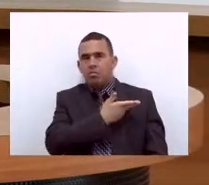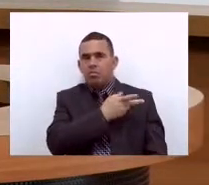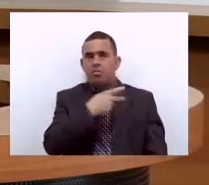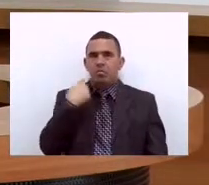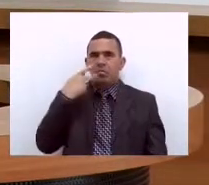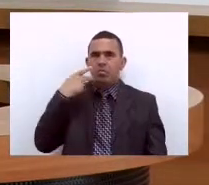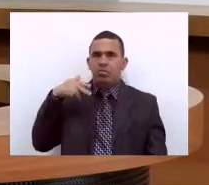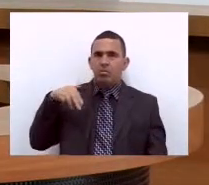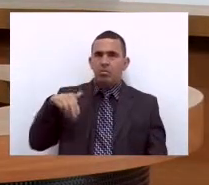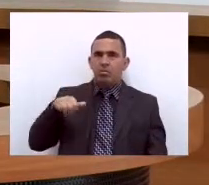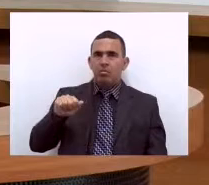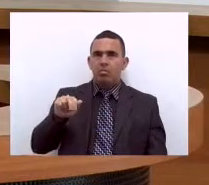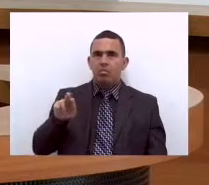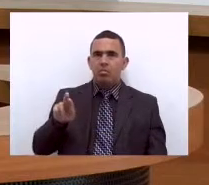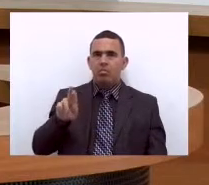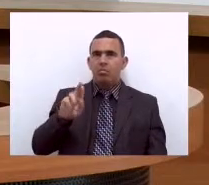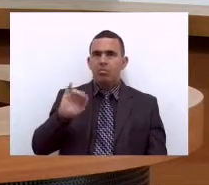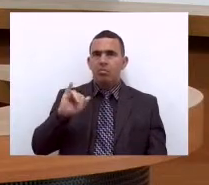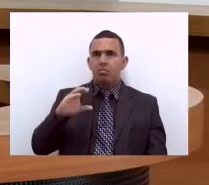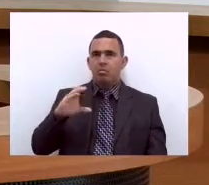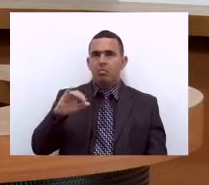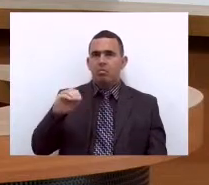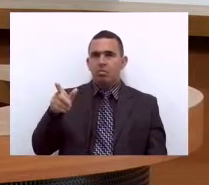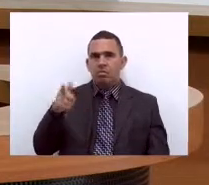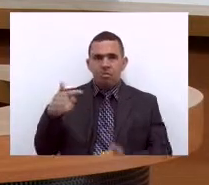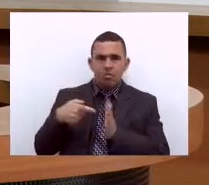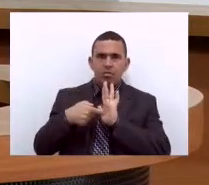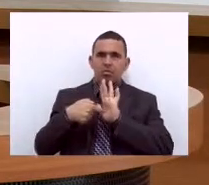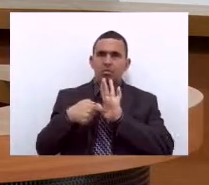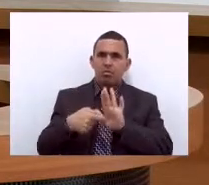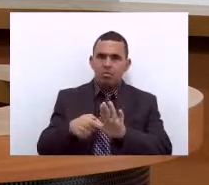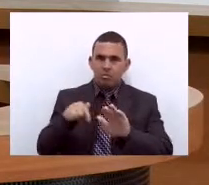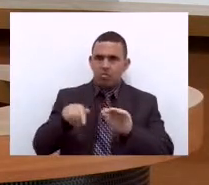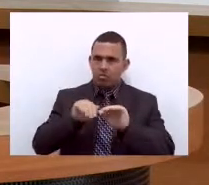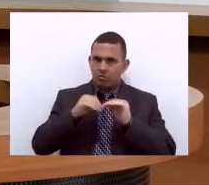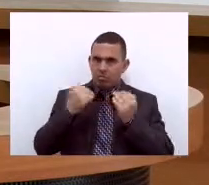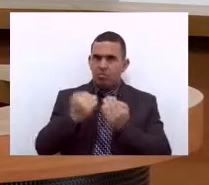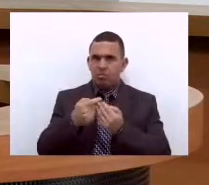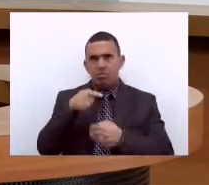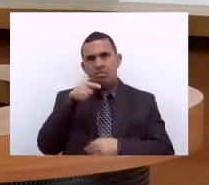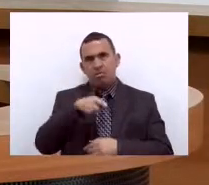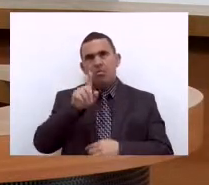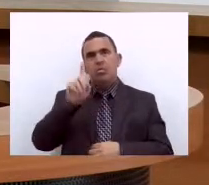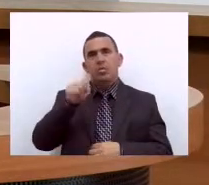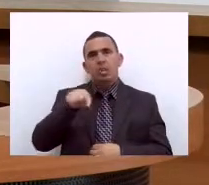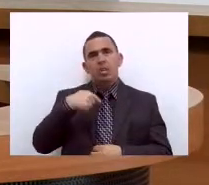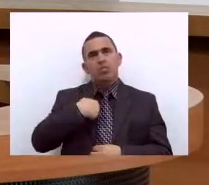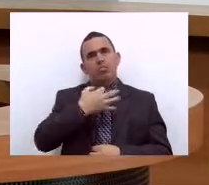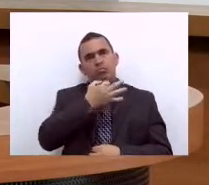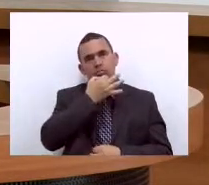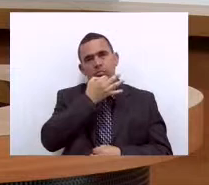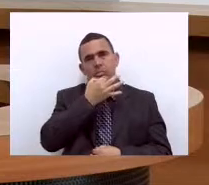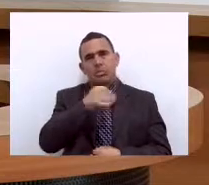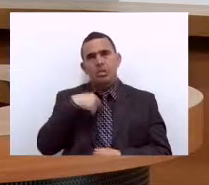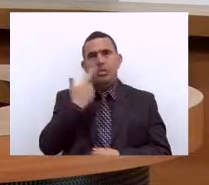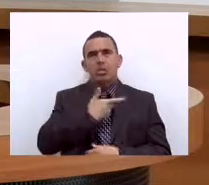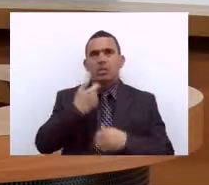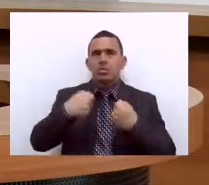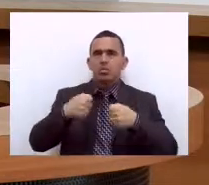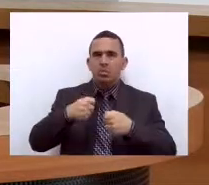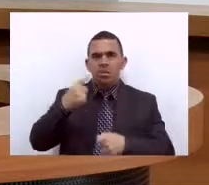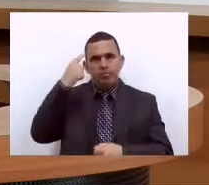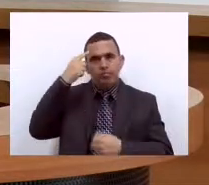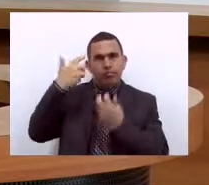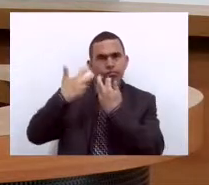Maurício traz a esta casa é algo que nós devemos, na minha opinião, pensarmos